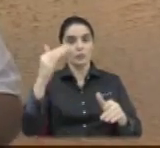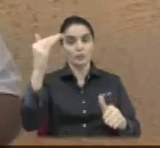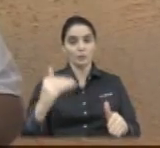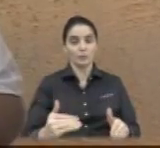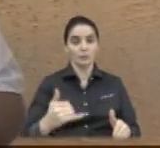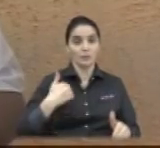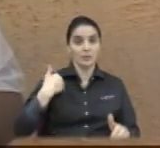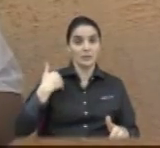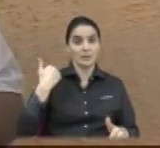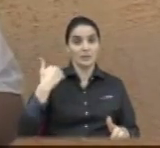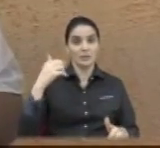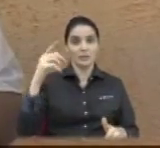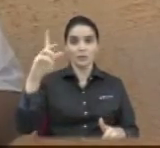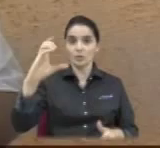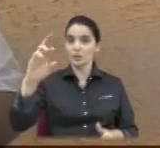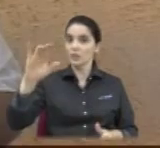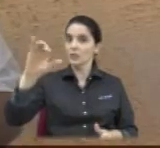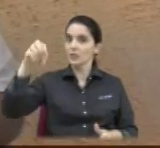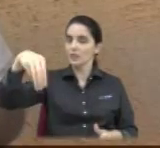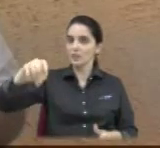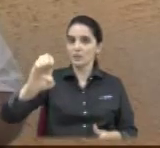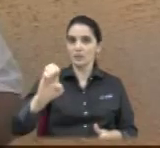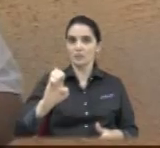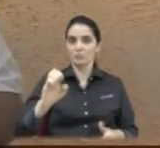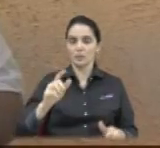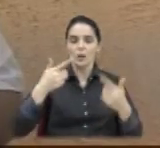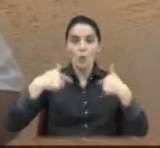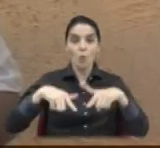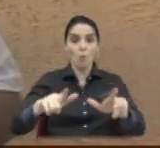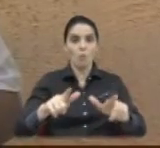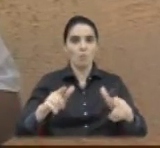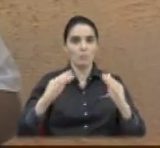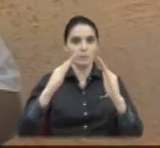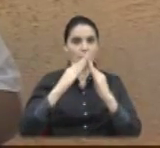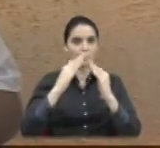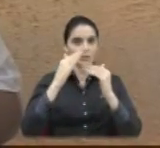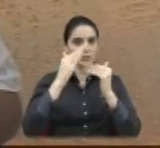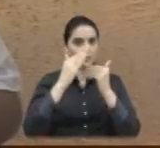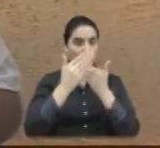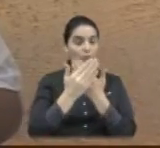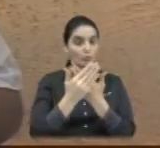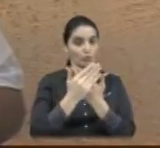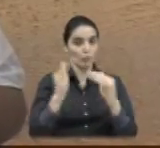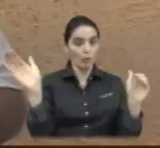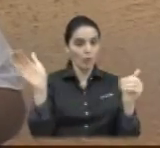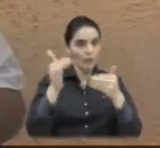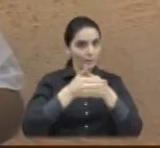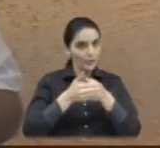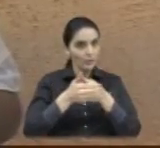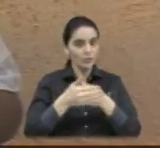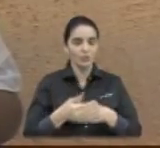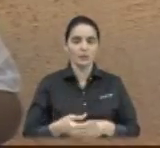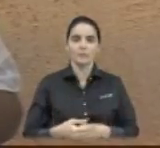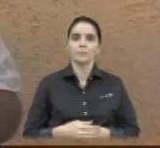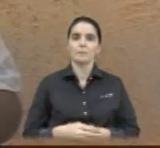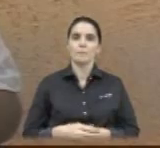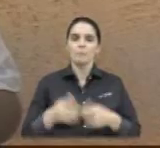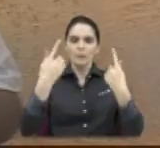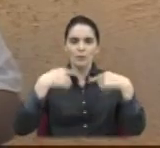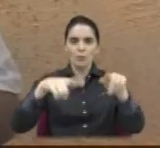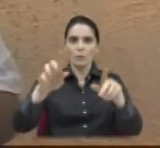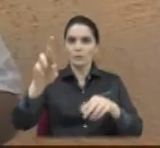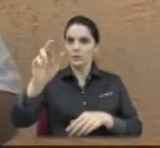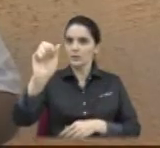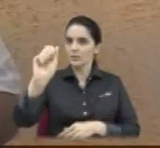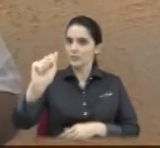policial contra o fechamento das escolas e em defesa da diversidade e do combate ao racismo